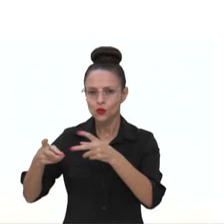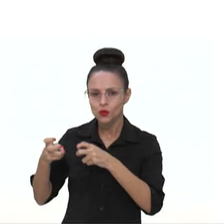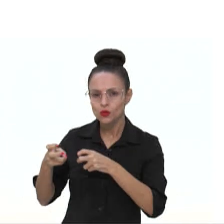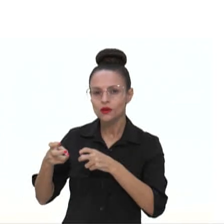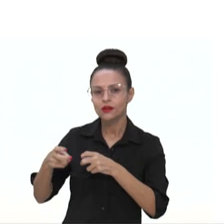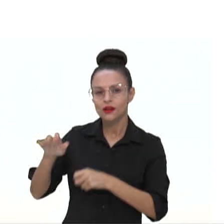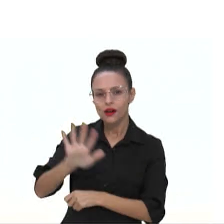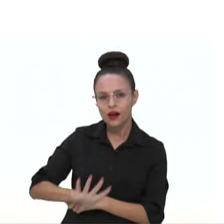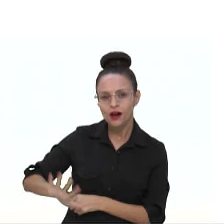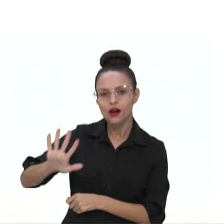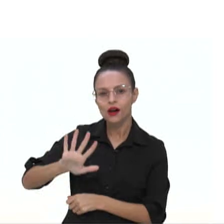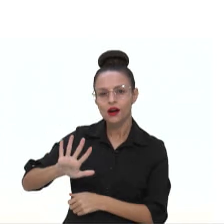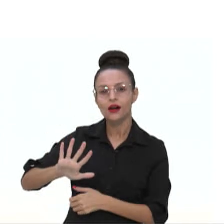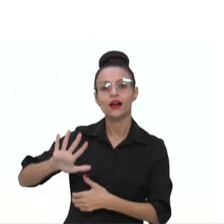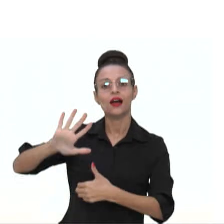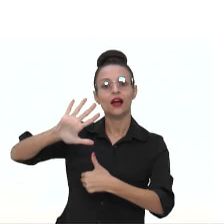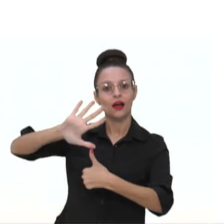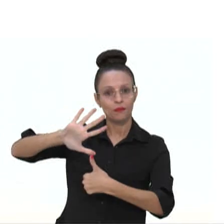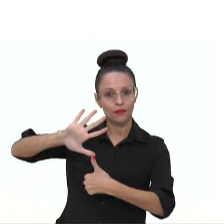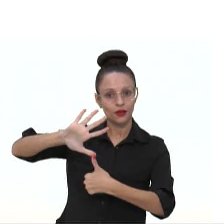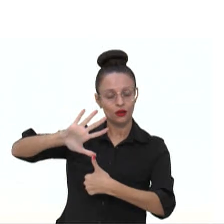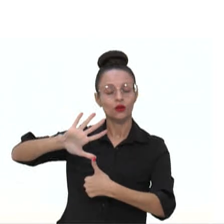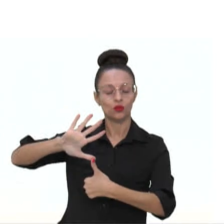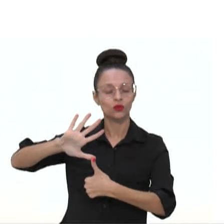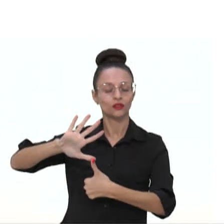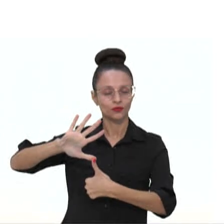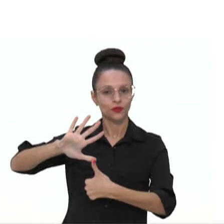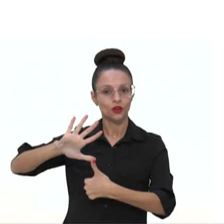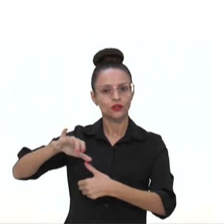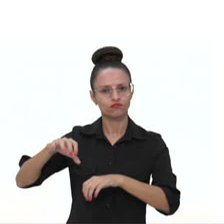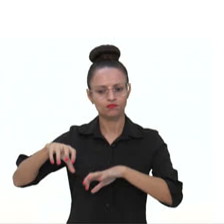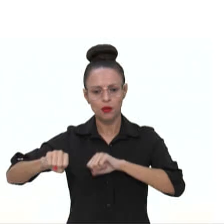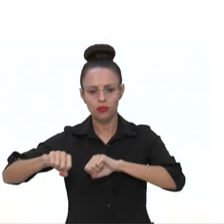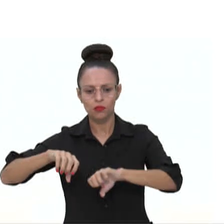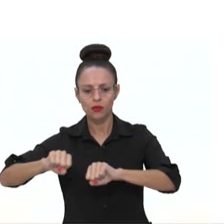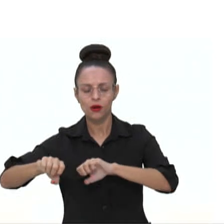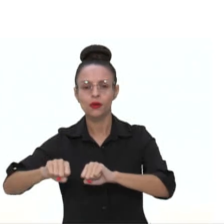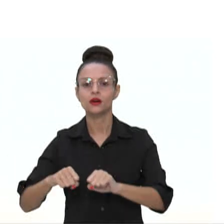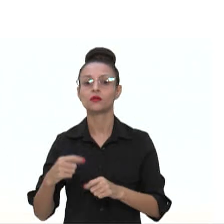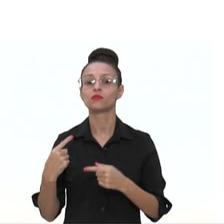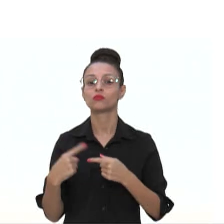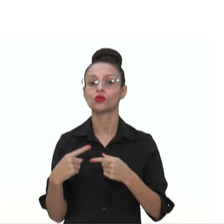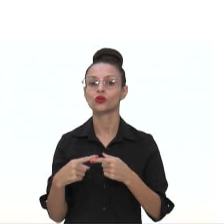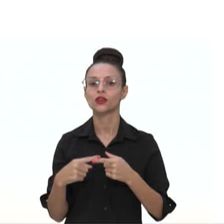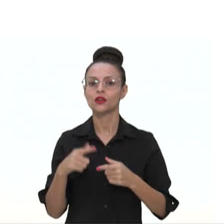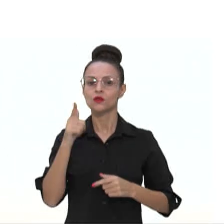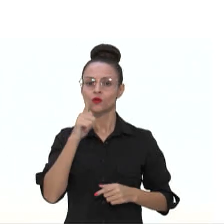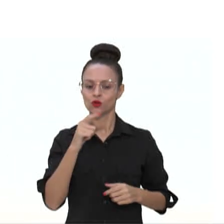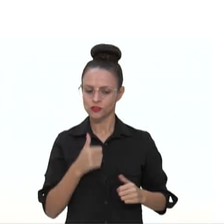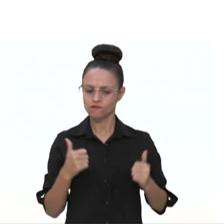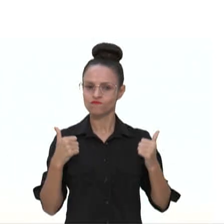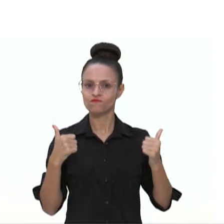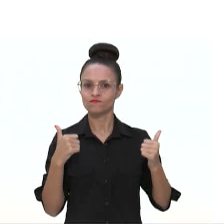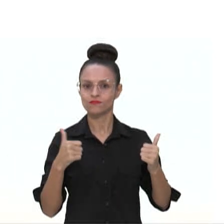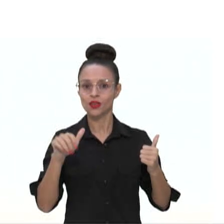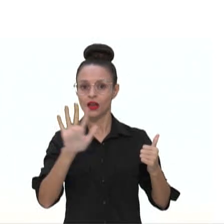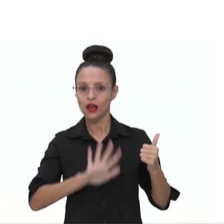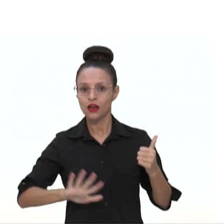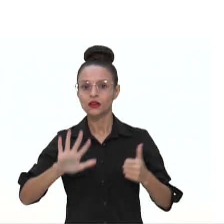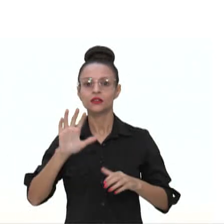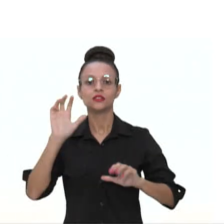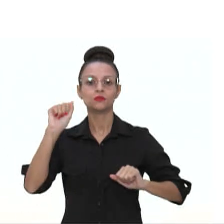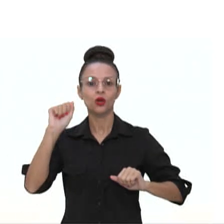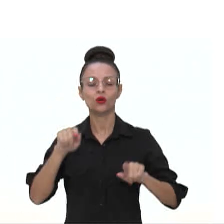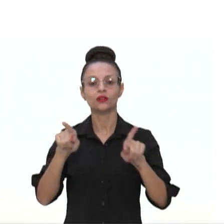do Norte, autorizadas pela Rainha Elizabeth I a partir do sucesso espanhol na Nova Espanha e